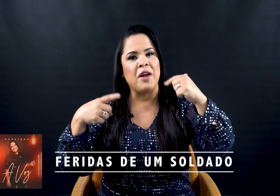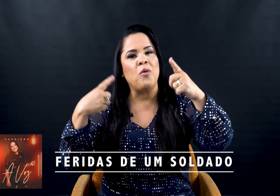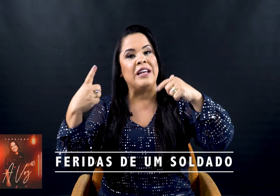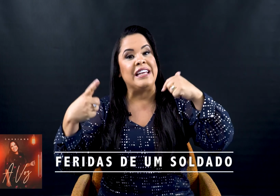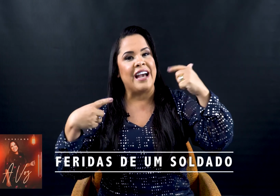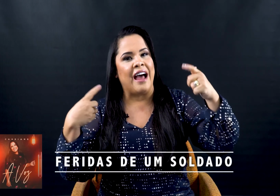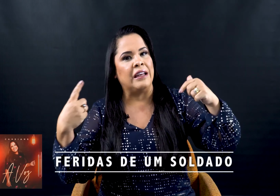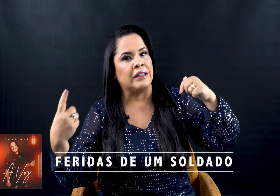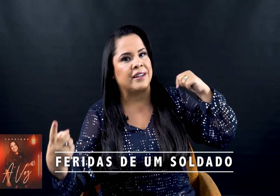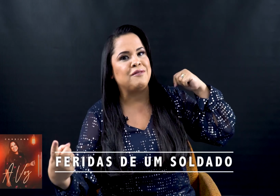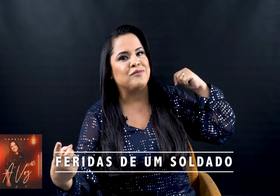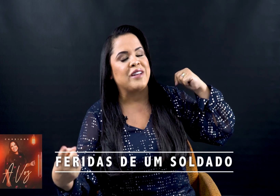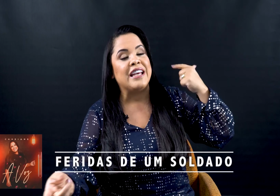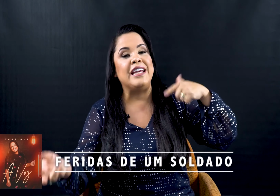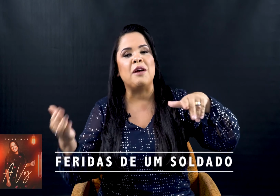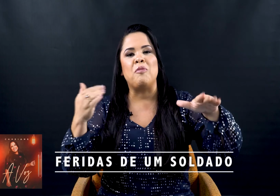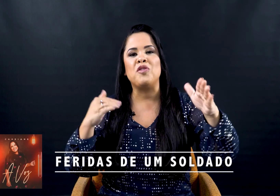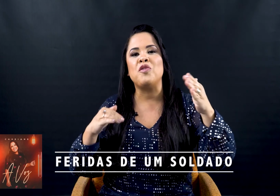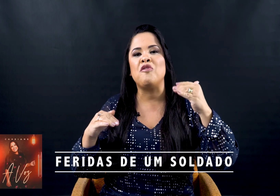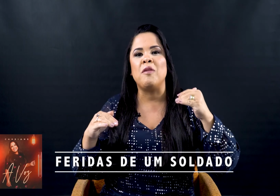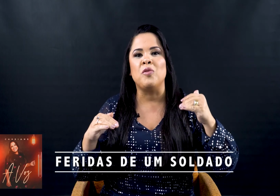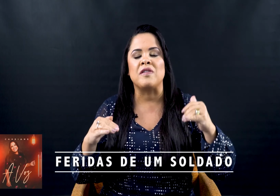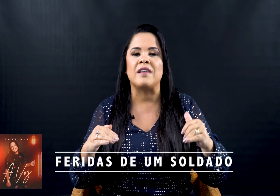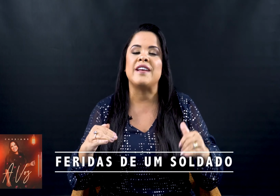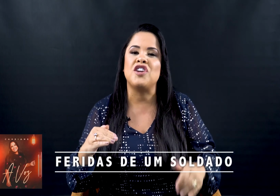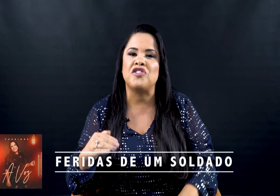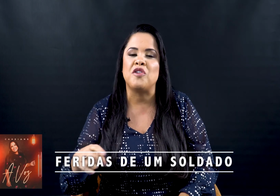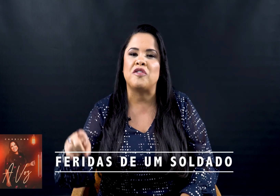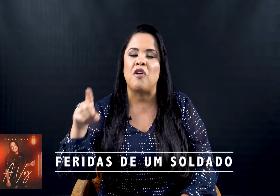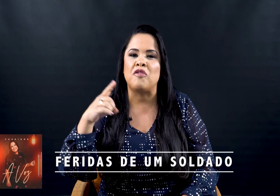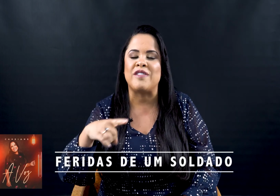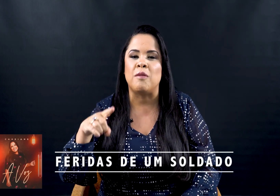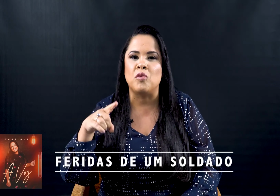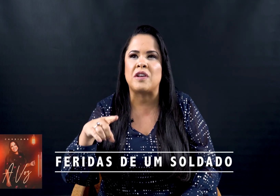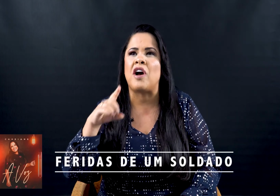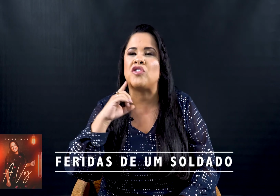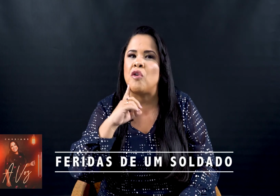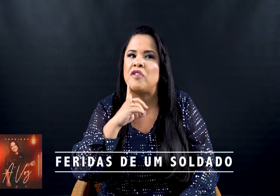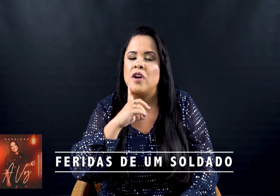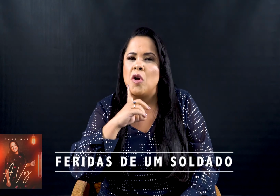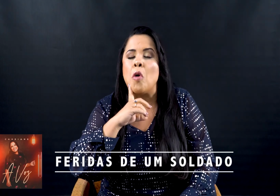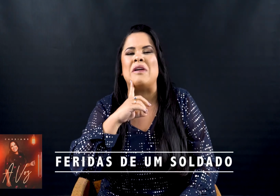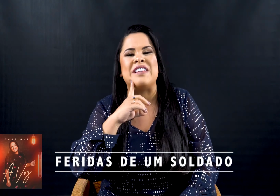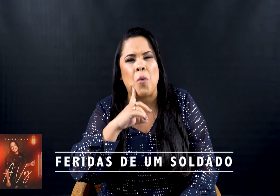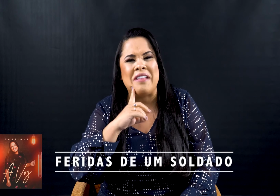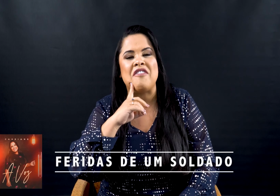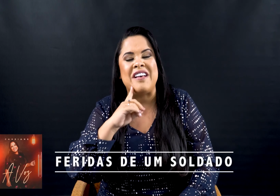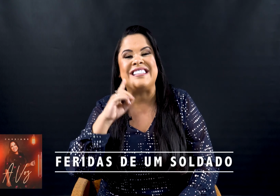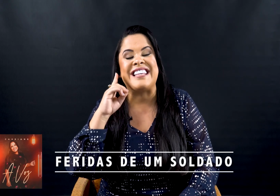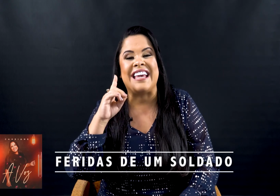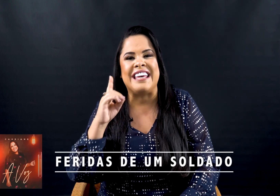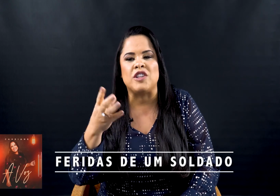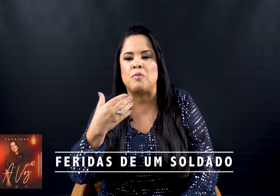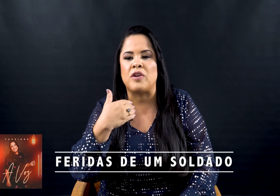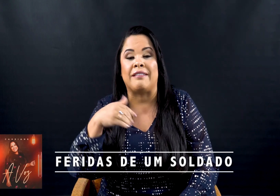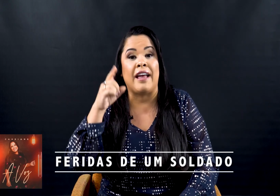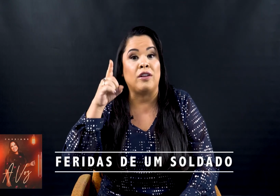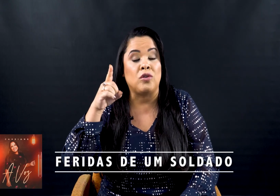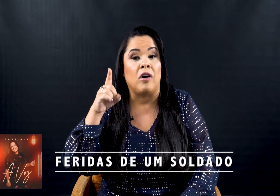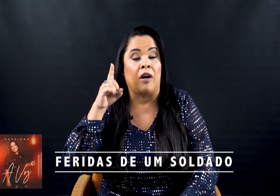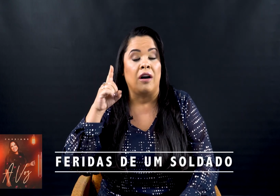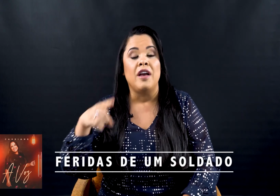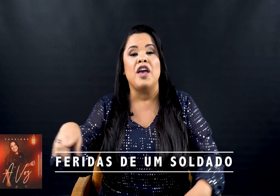ler, primeiro eu li a letra e depois fui ouvir a música. Você acredita que eu fiquei ouvindo essa música? Eu acho que eu ouvi umas 50 vezes seguidas,